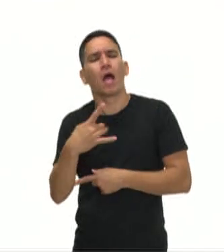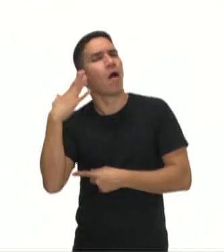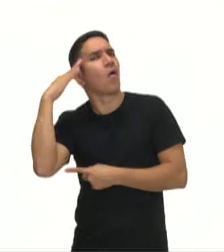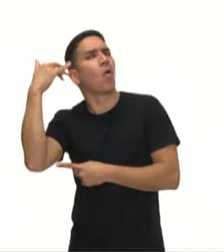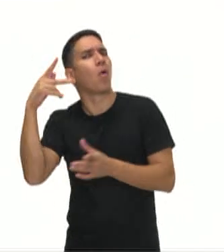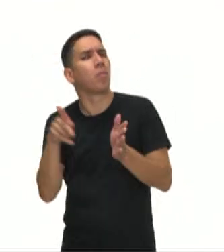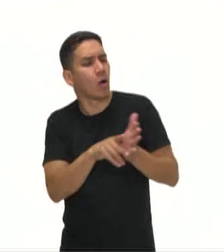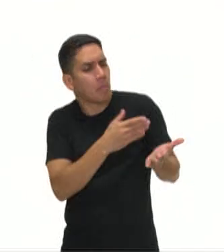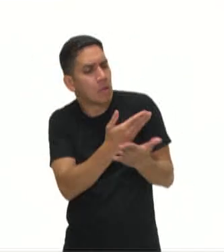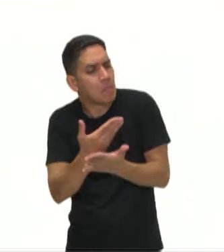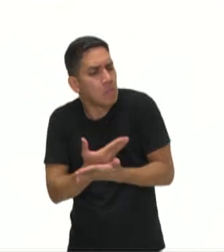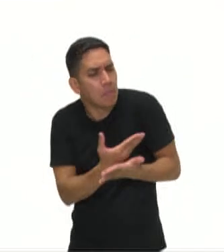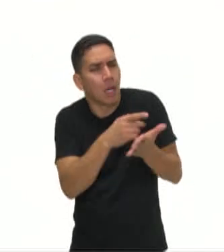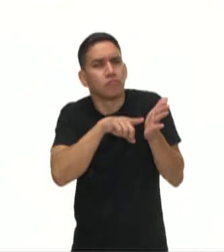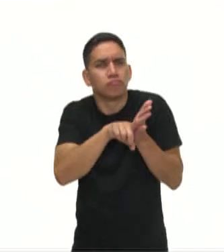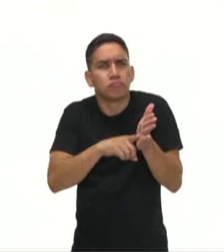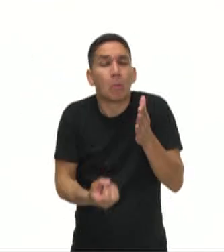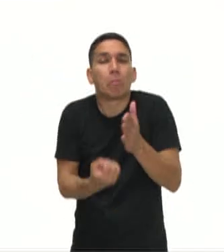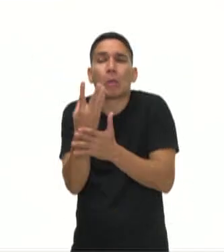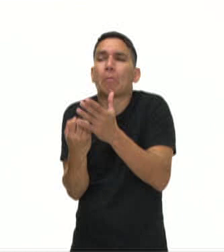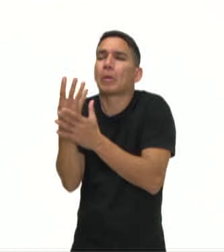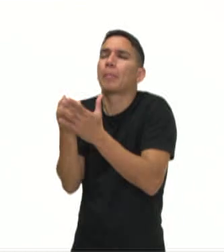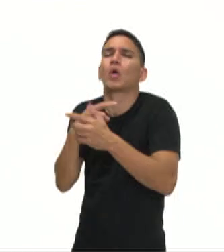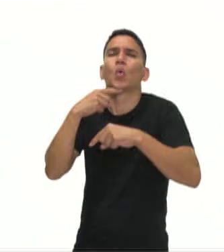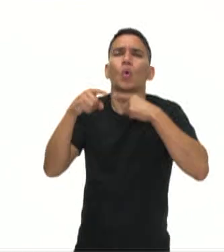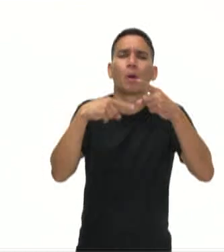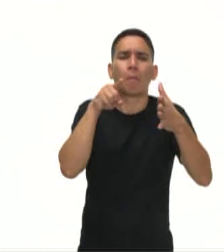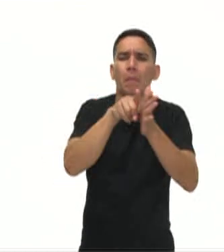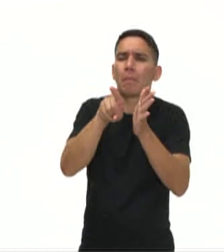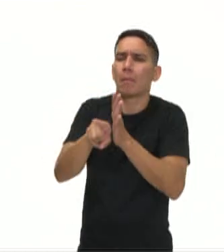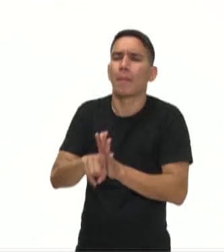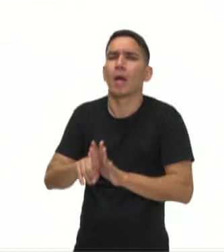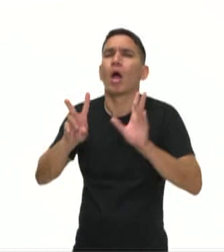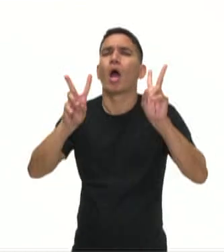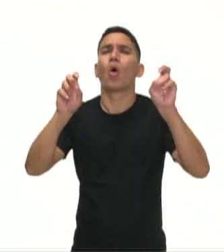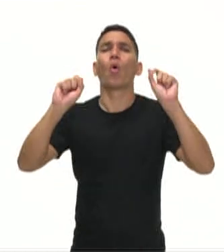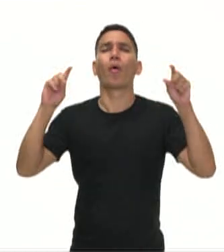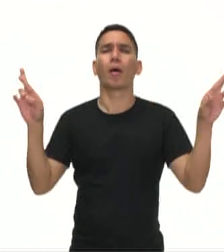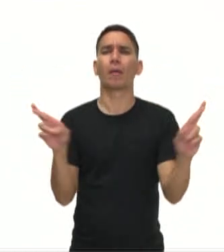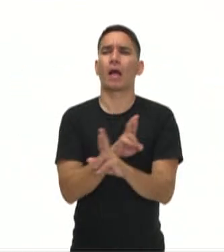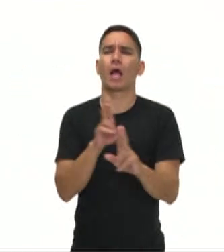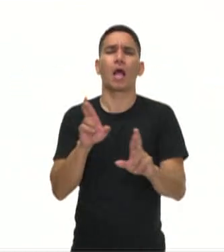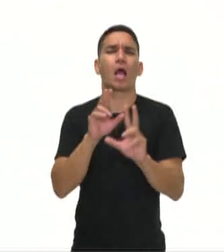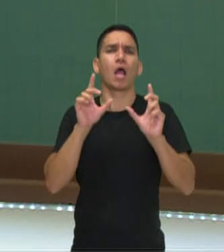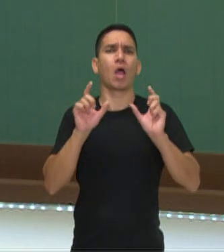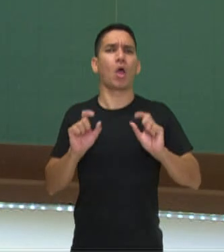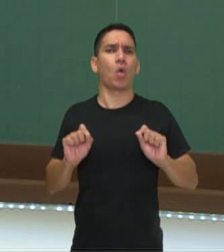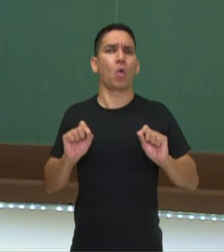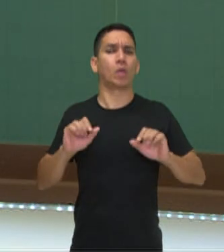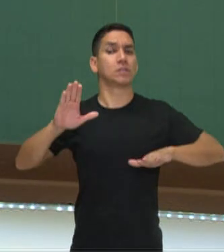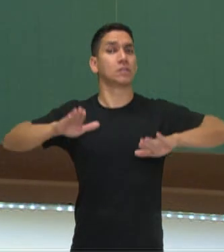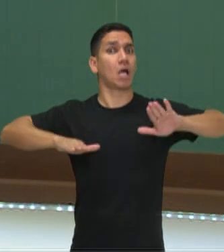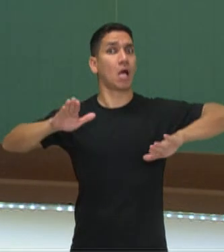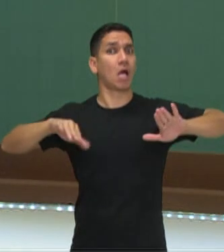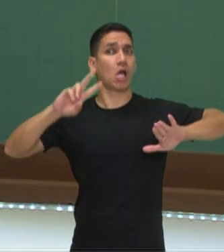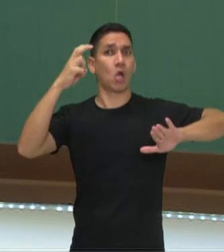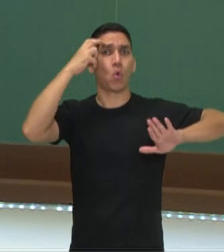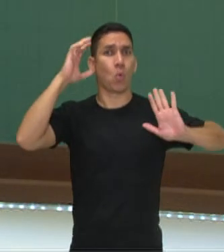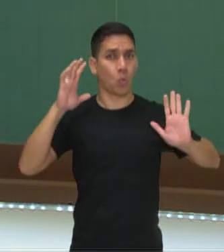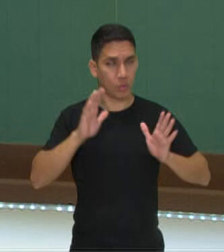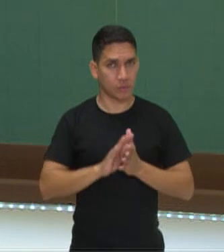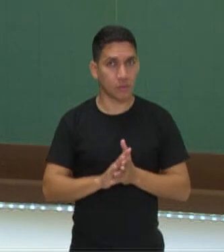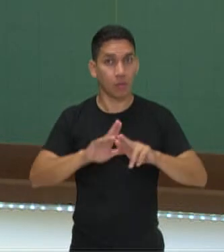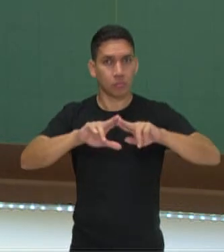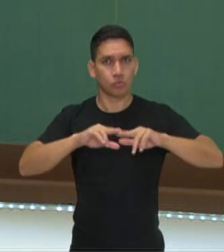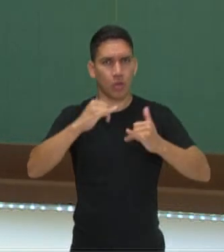criar uma série de discussões que são chamadas de relativismo cultural. Então, Franz Boas ali, no final